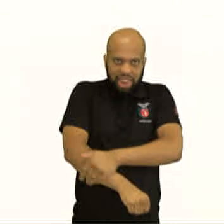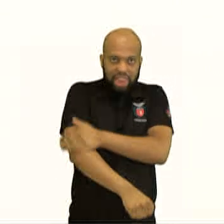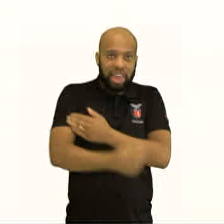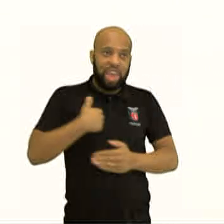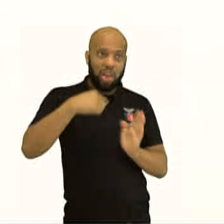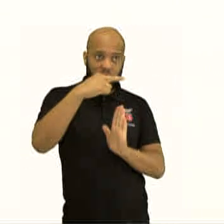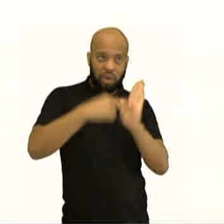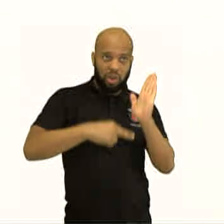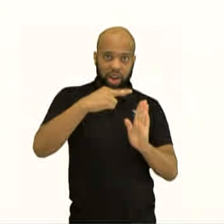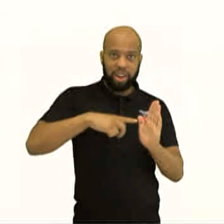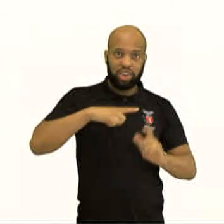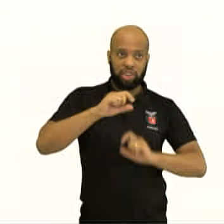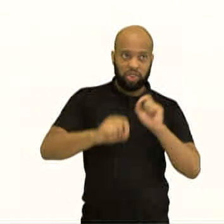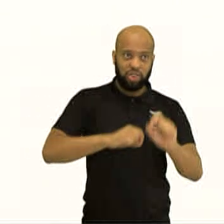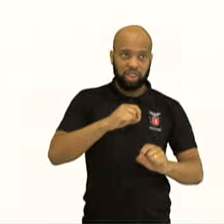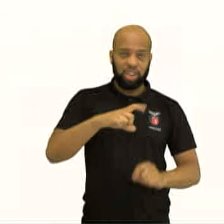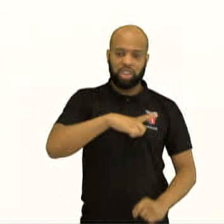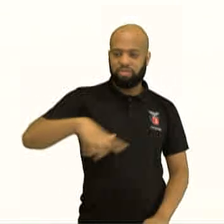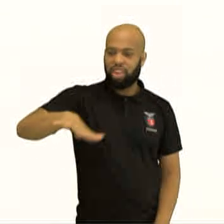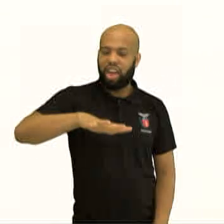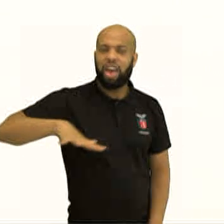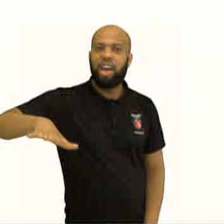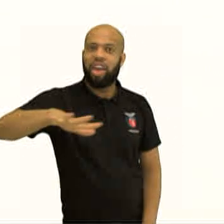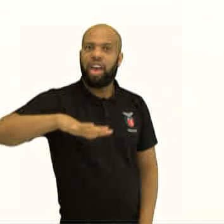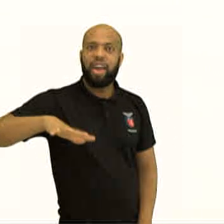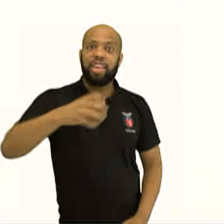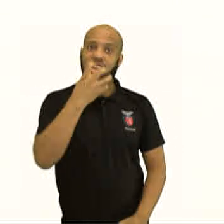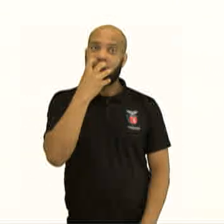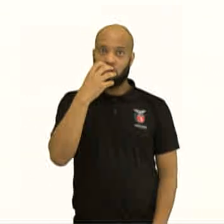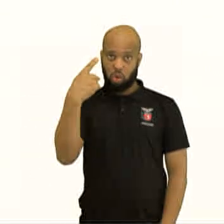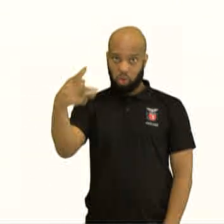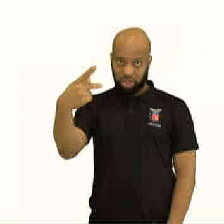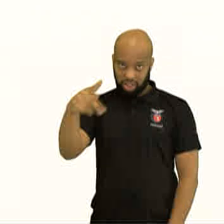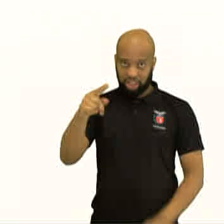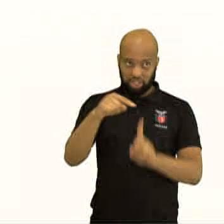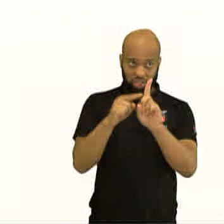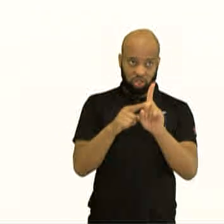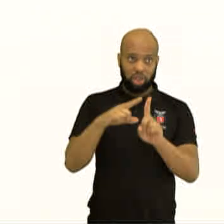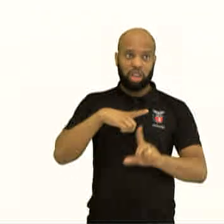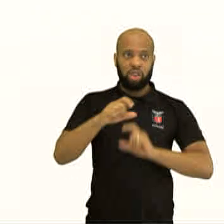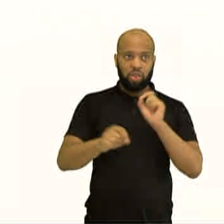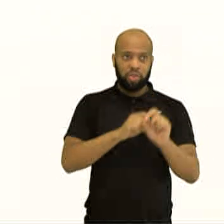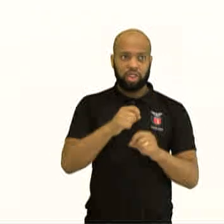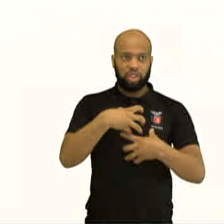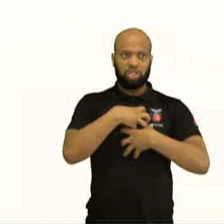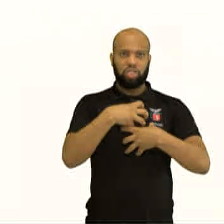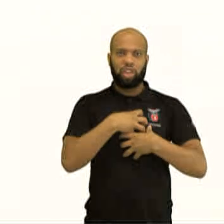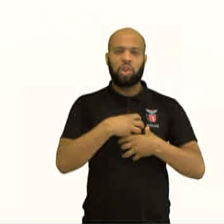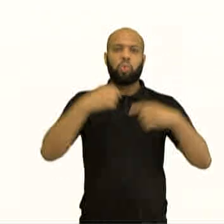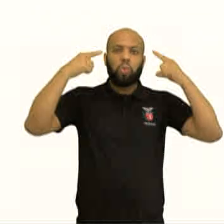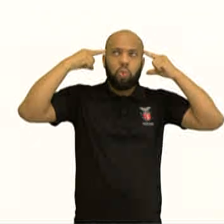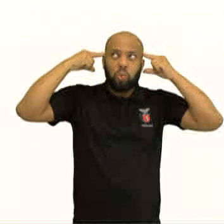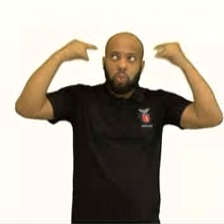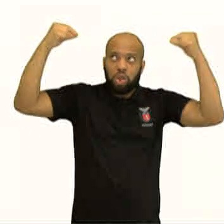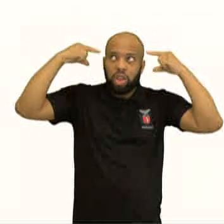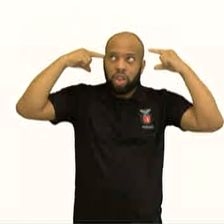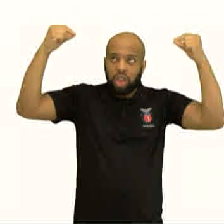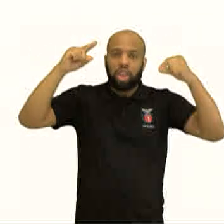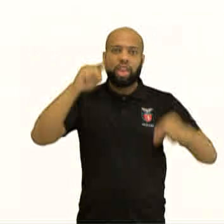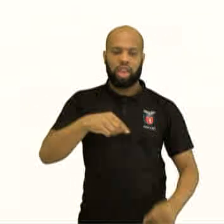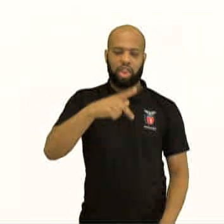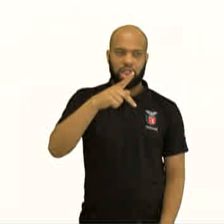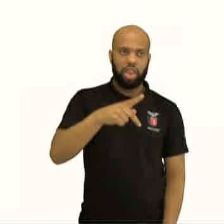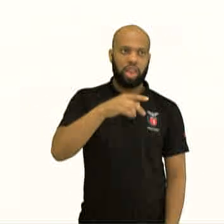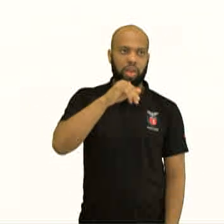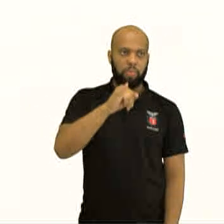nos bosques do Yorkshire habitam pequenos gênios, mínimos duendes chamados pixies,